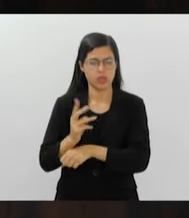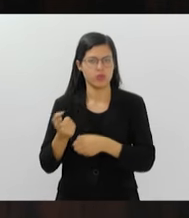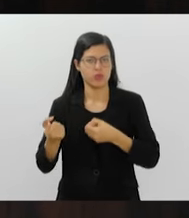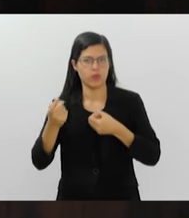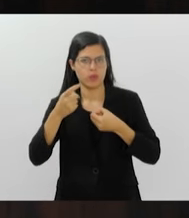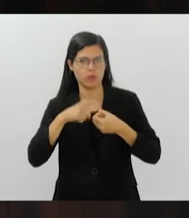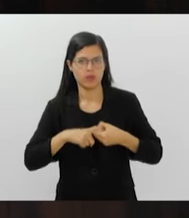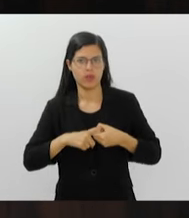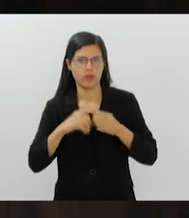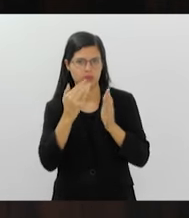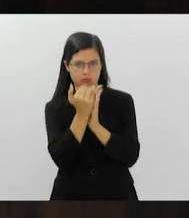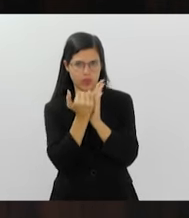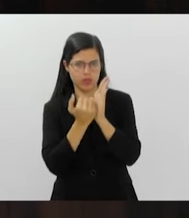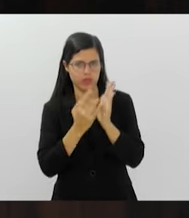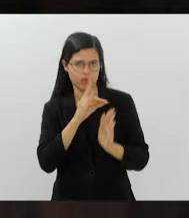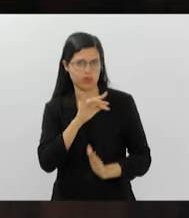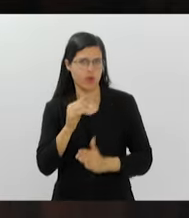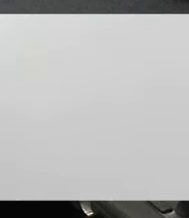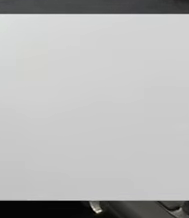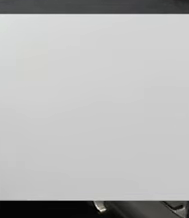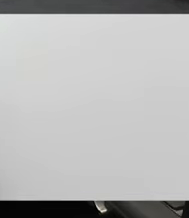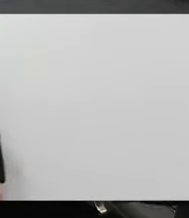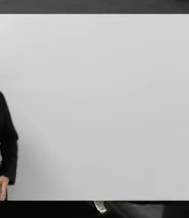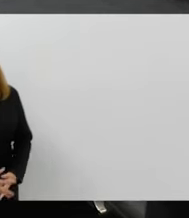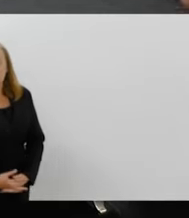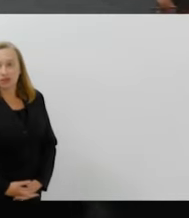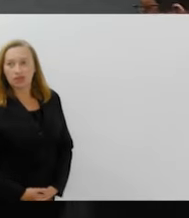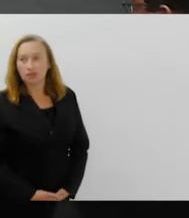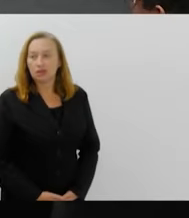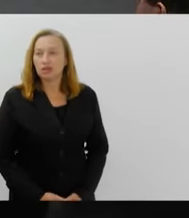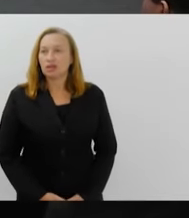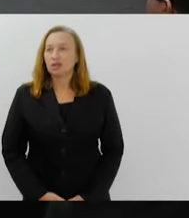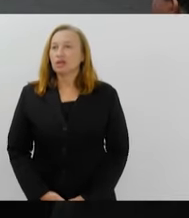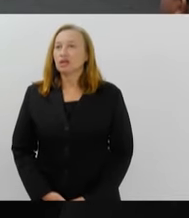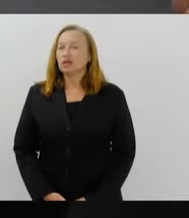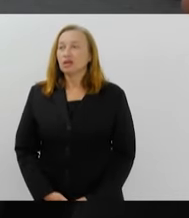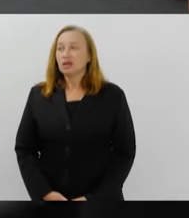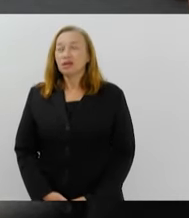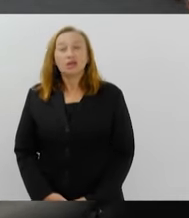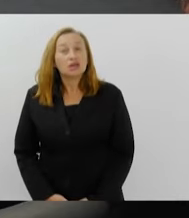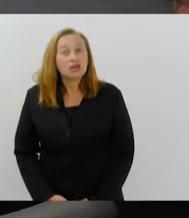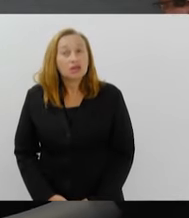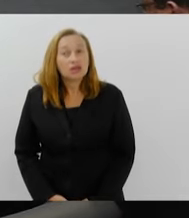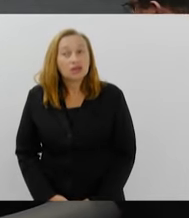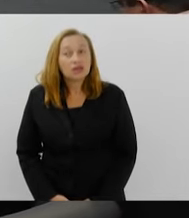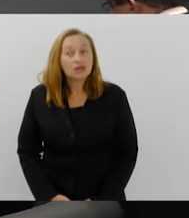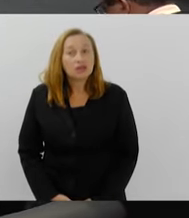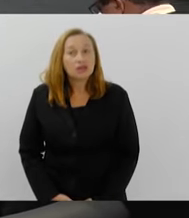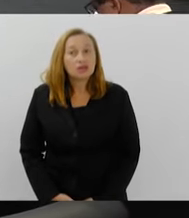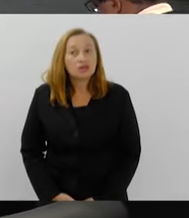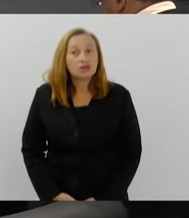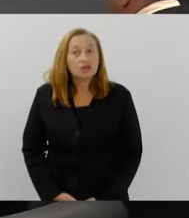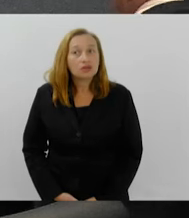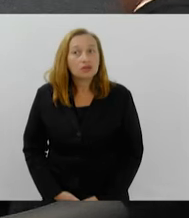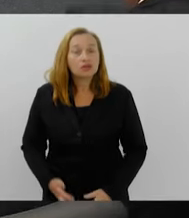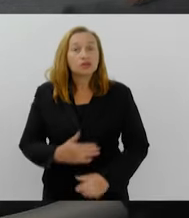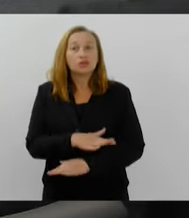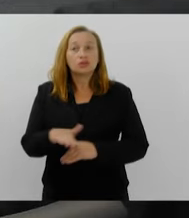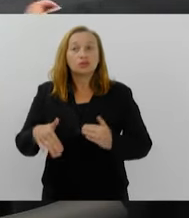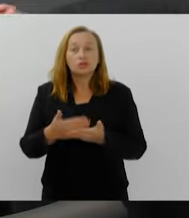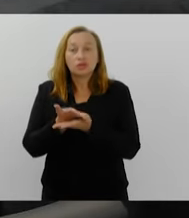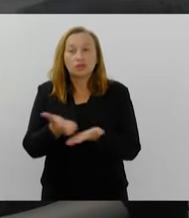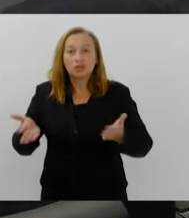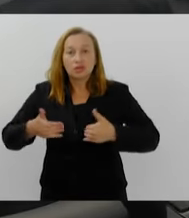retornaremos com a ordem do dia. Muito obrigada a todos. Boa tarde a todos e todas. Está reaberta